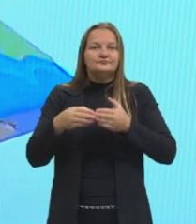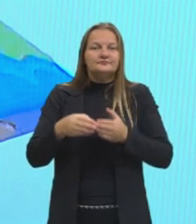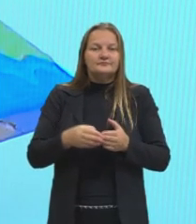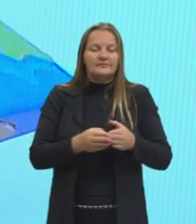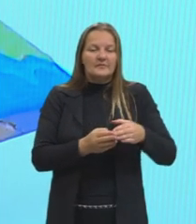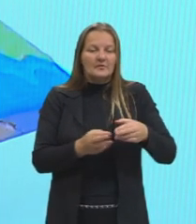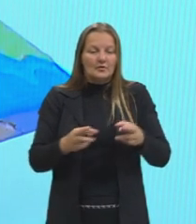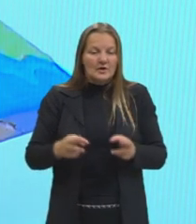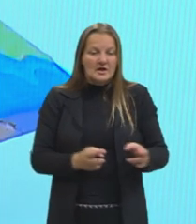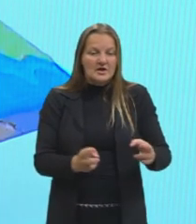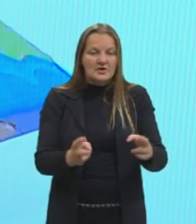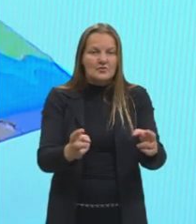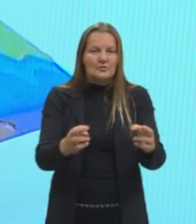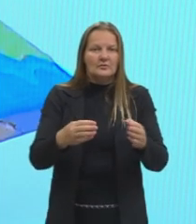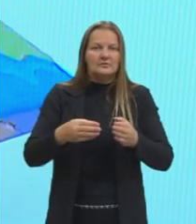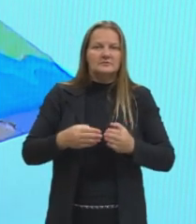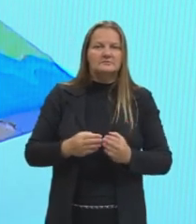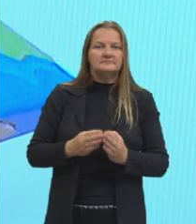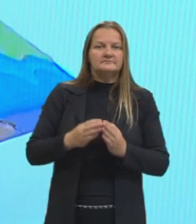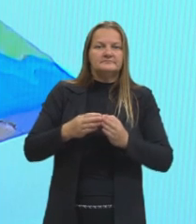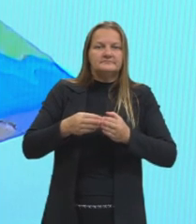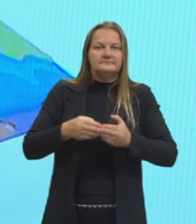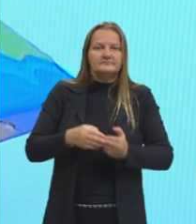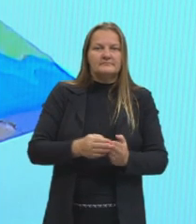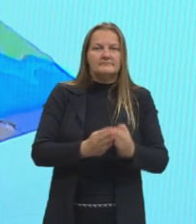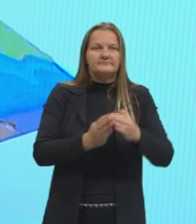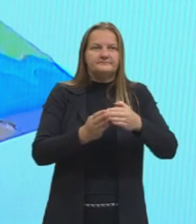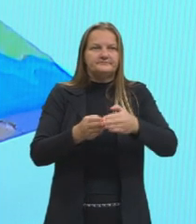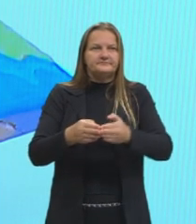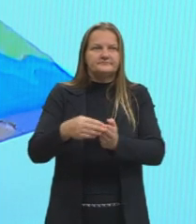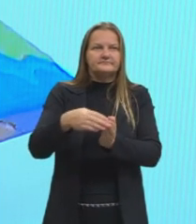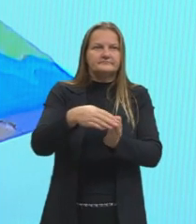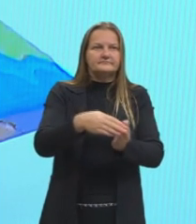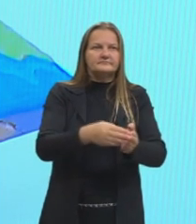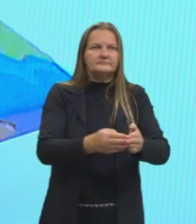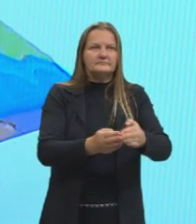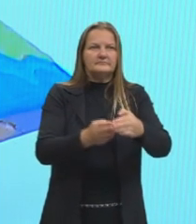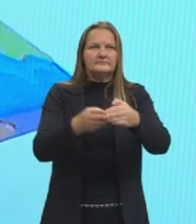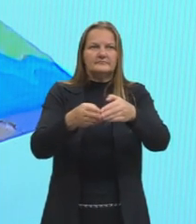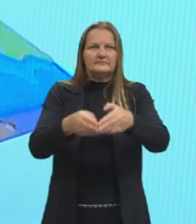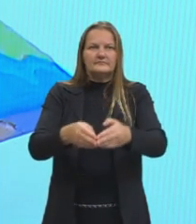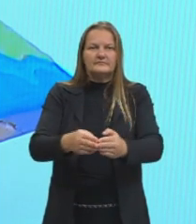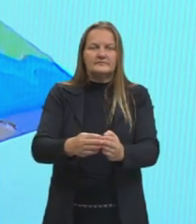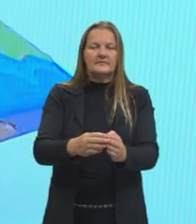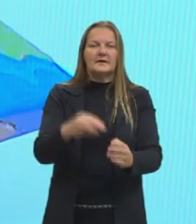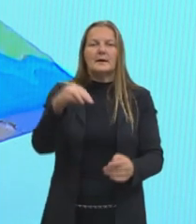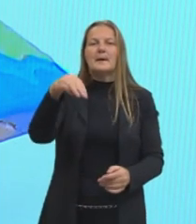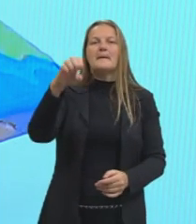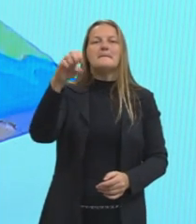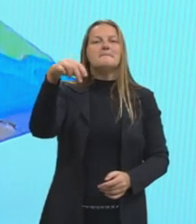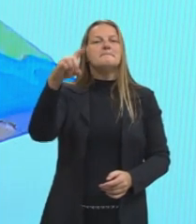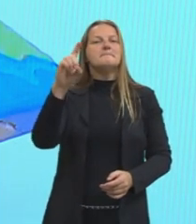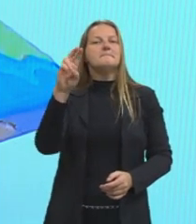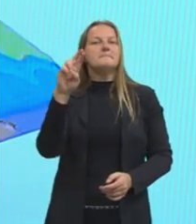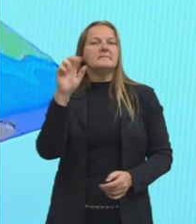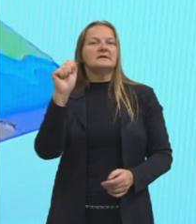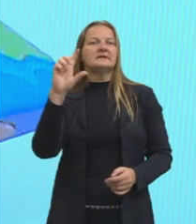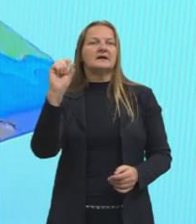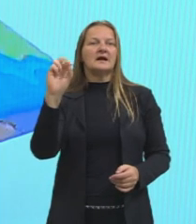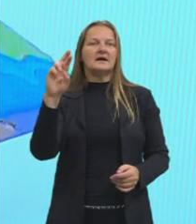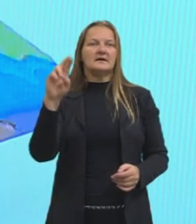as fases navegável do Rio é justamente essa fase né que a gente vai conseguir membrar certo que que esse me lembro